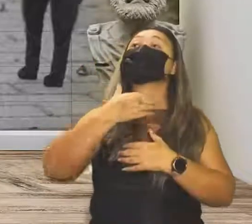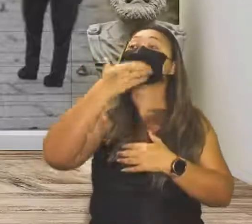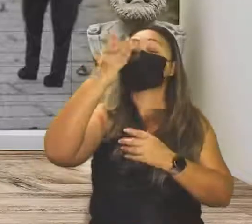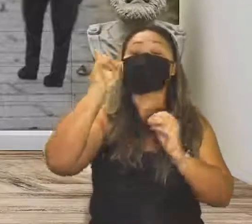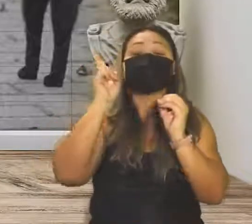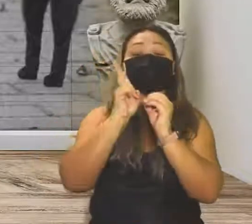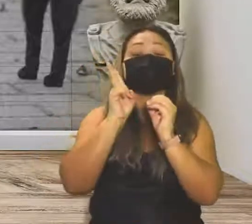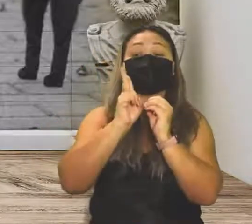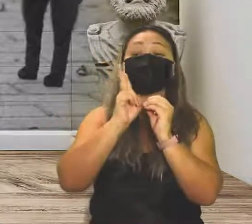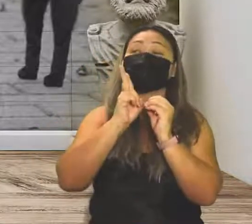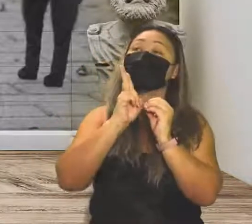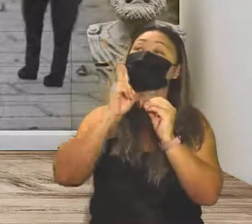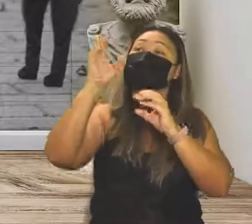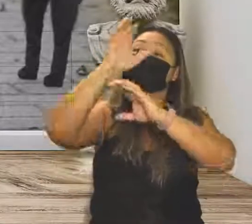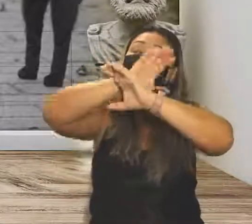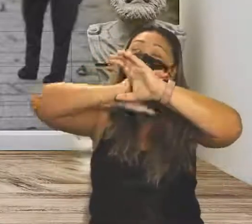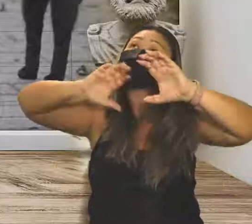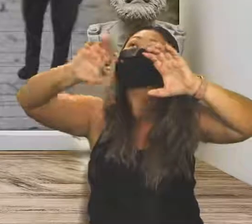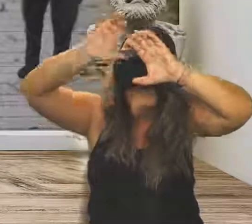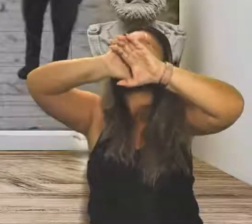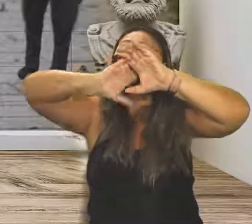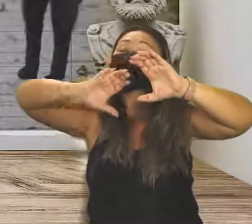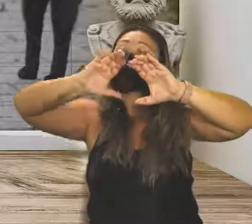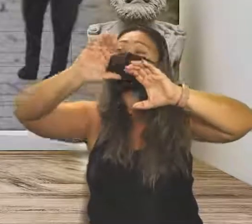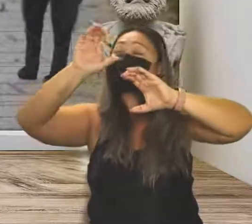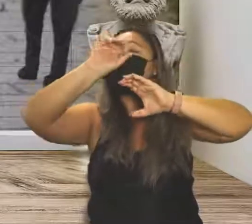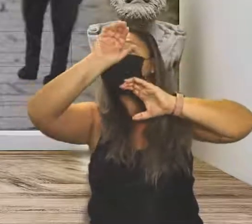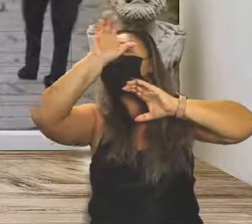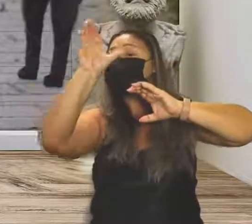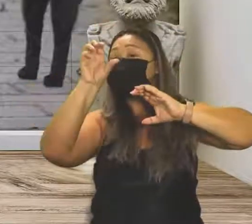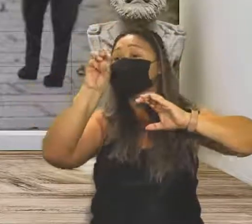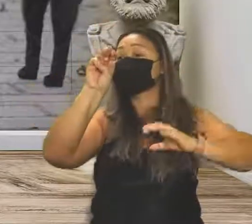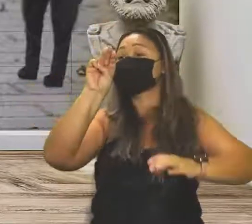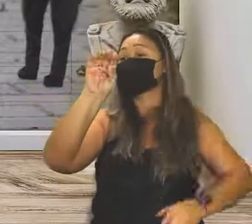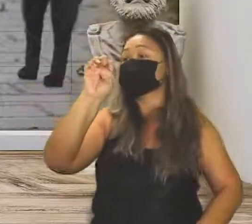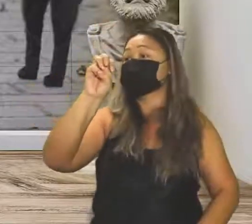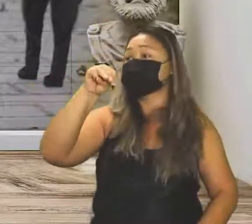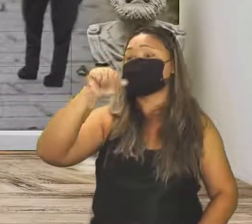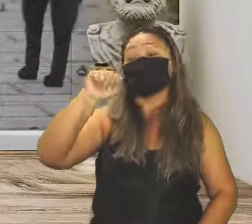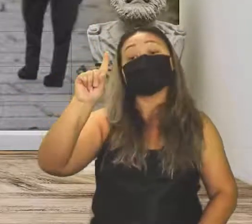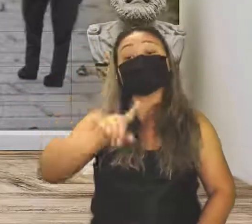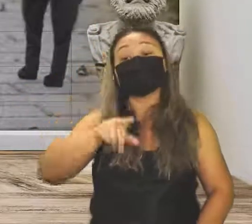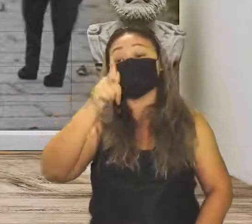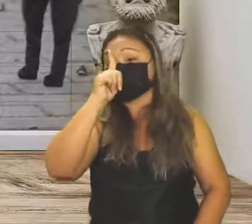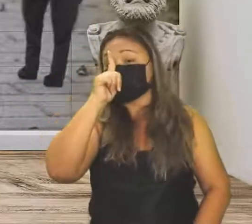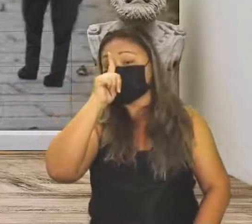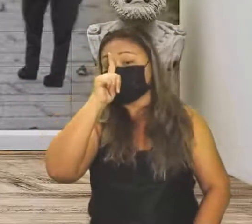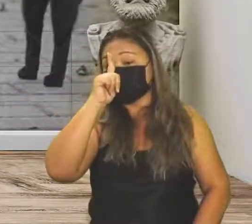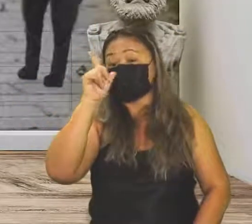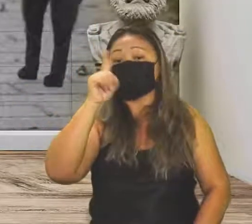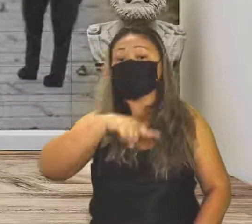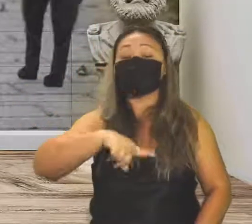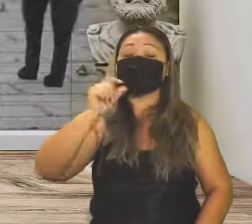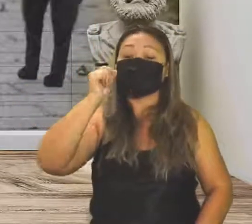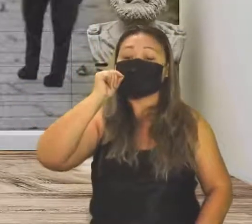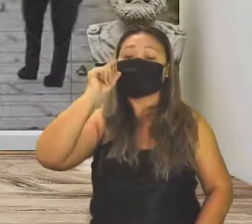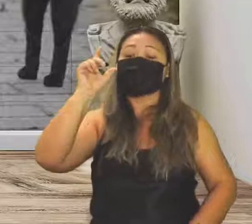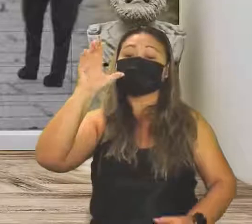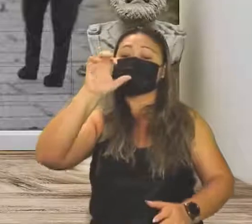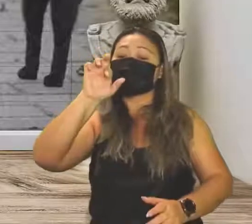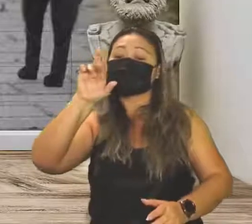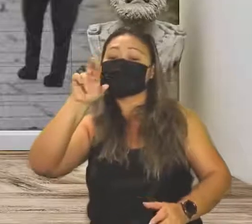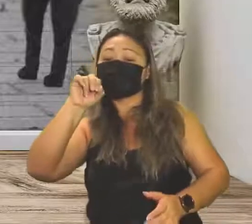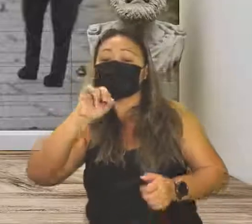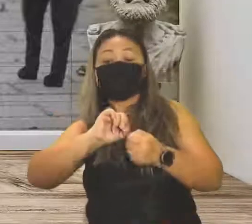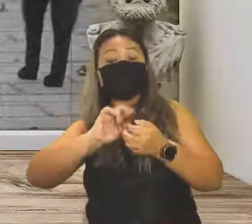indígenas viam no céu estrelado a imagem da Ema. Os gregos não, eles viam o Órion, né? E